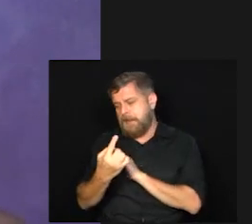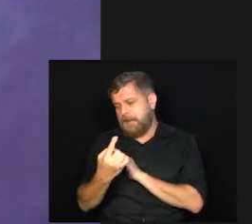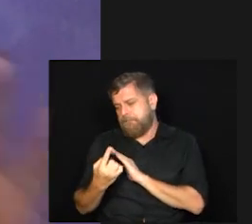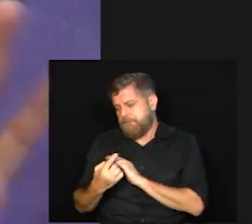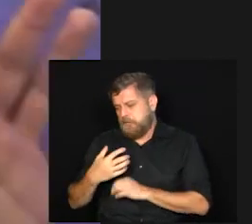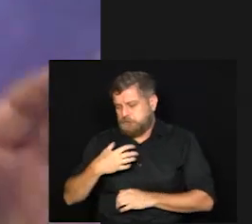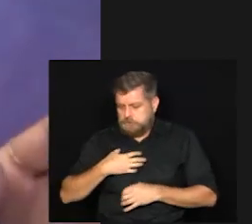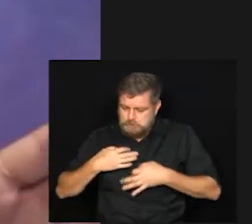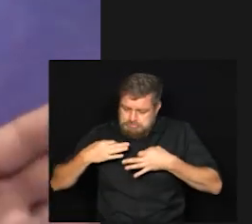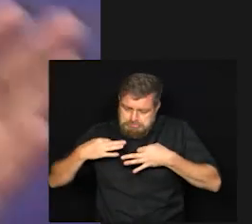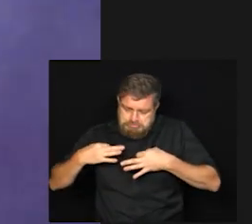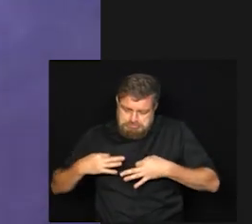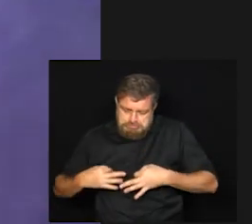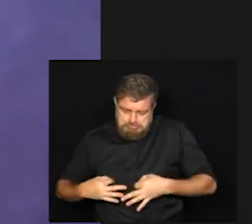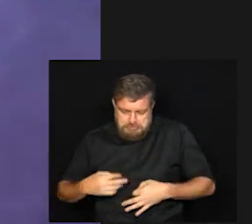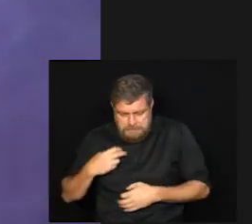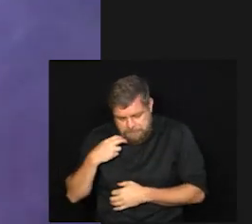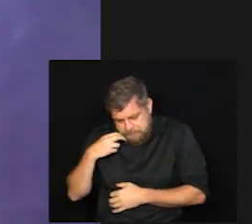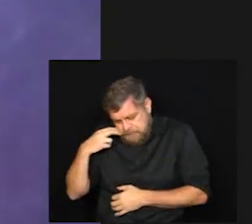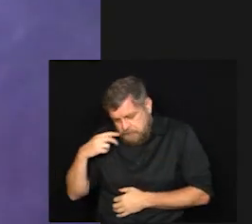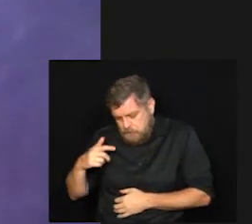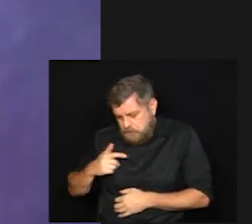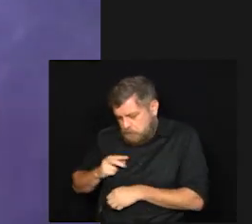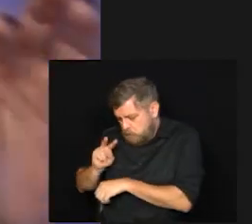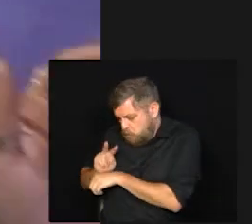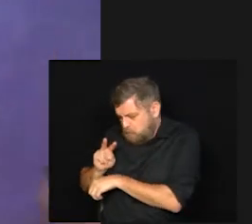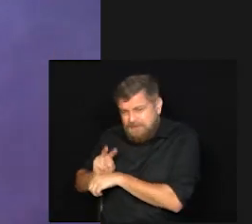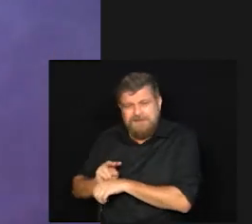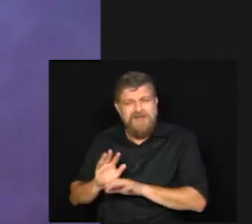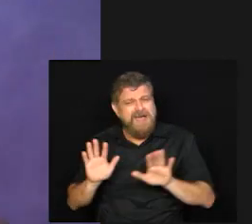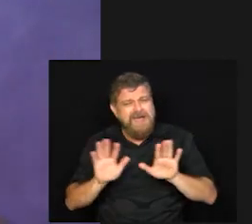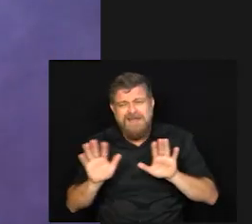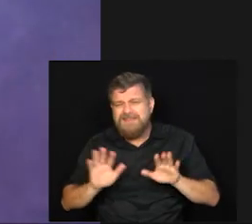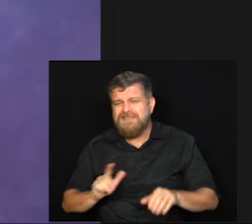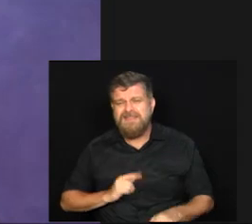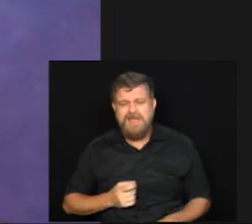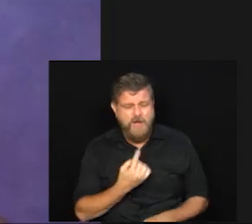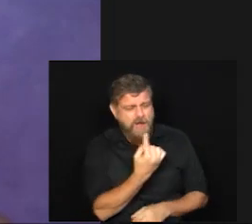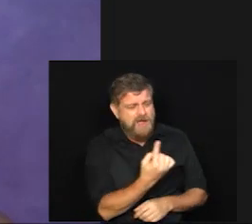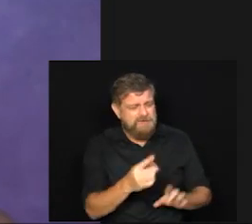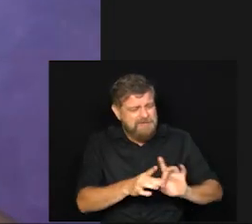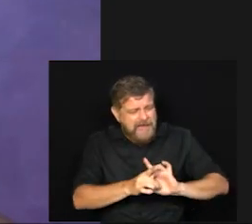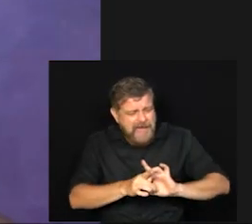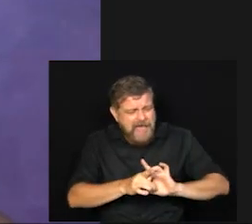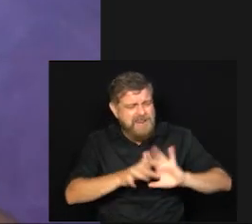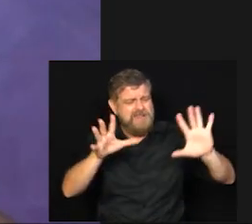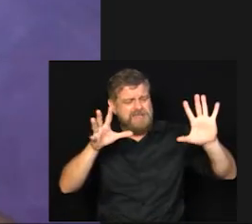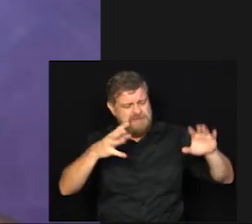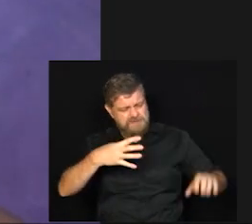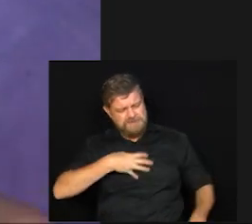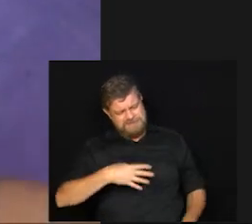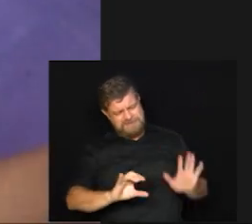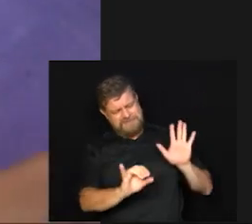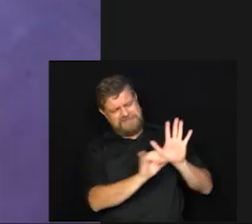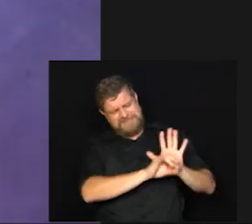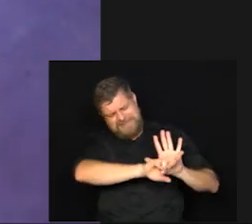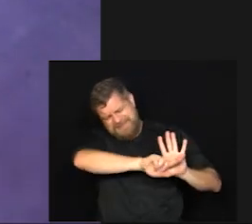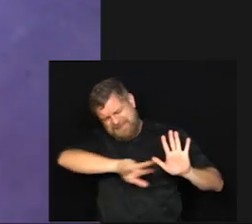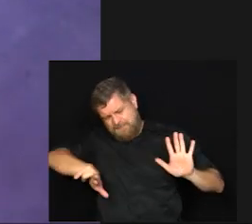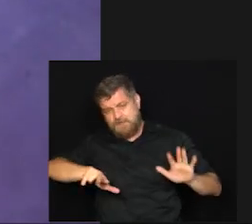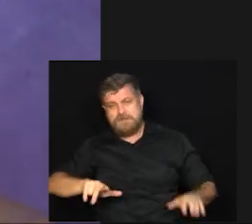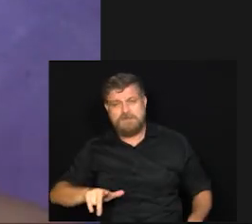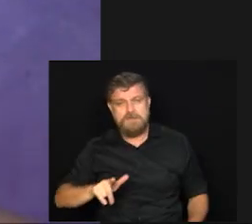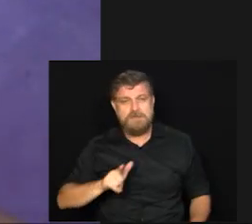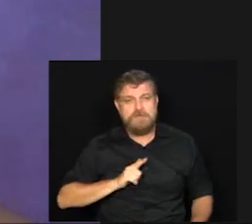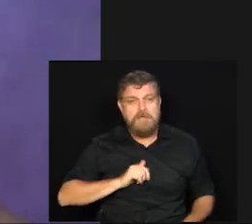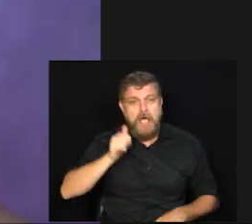recatada, tá tudo bem, mas se não quiser ser também, tá tudo bem também, sabe? E o fato de querer